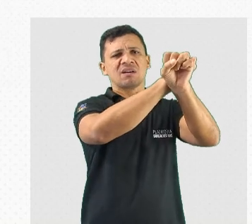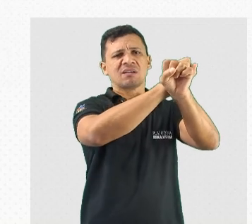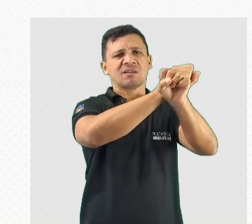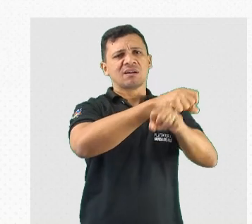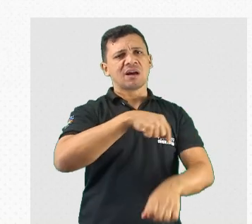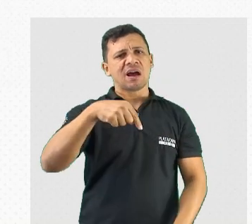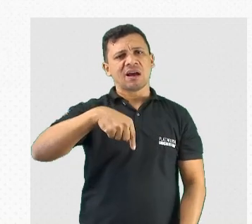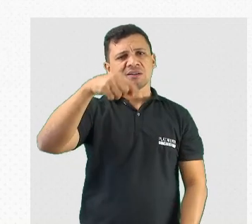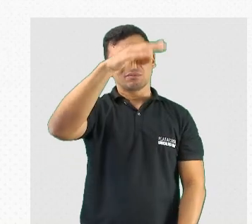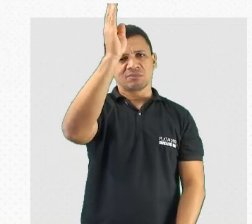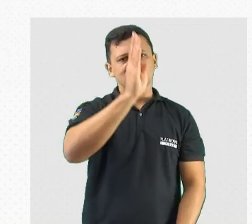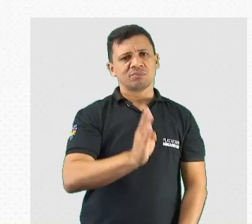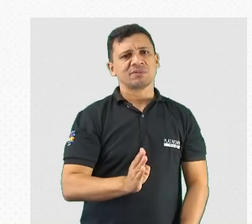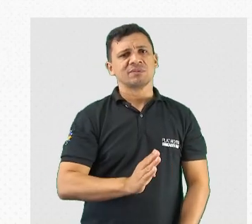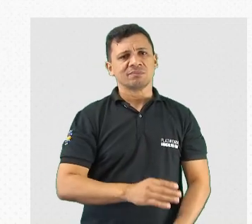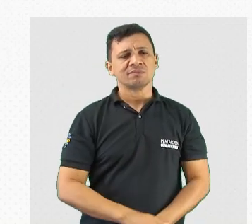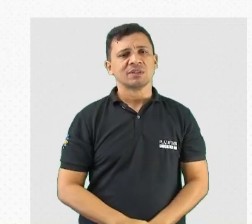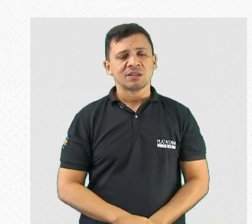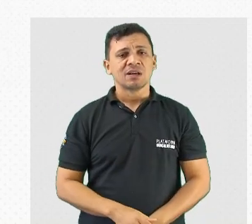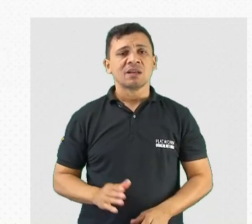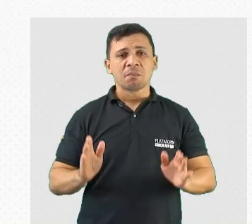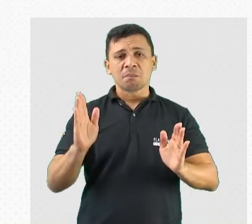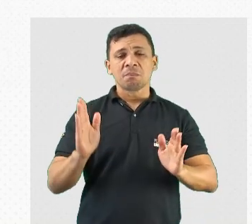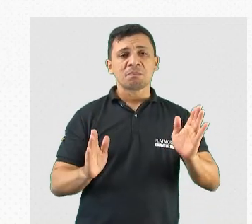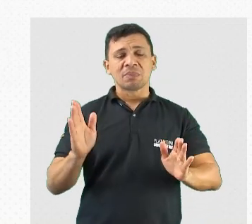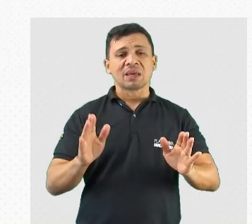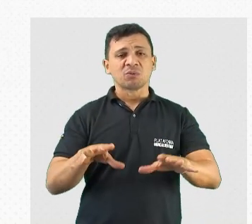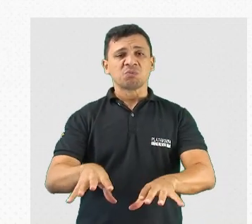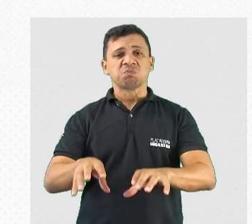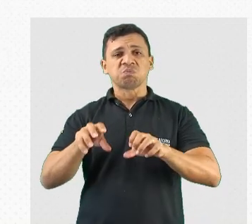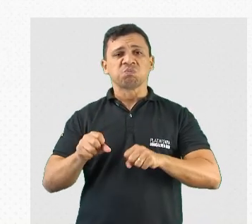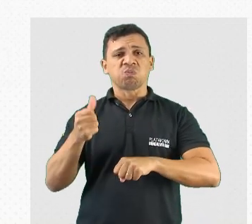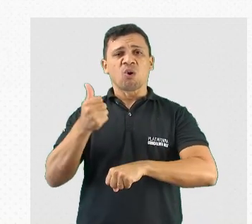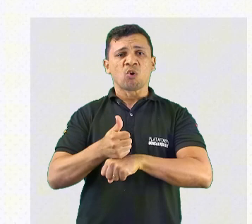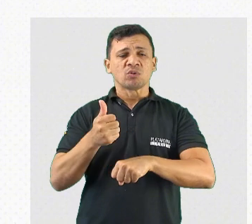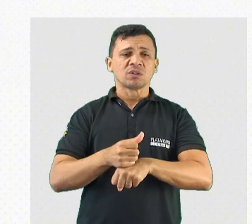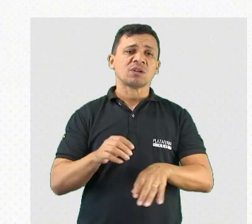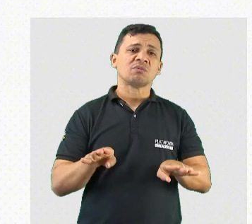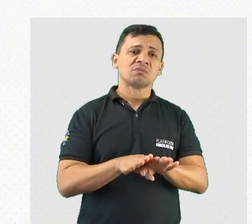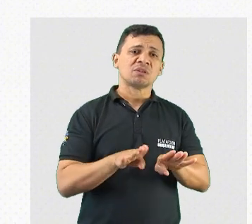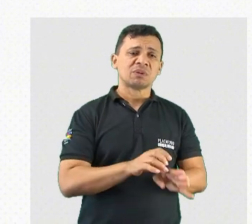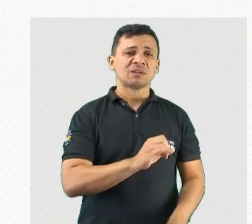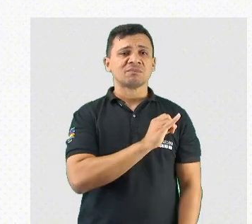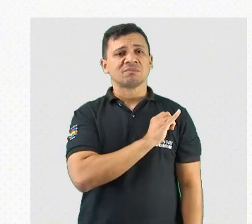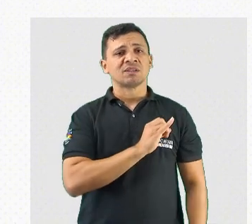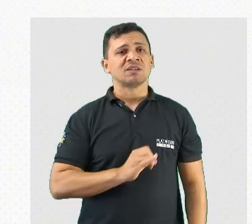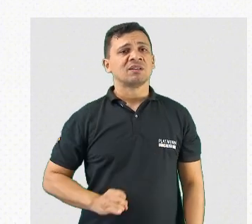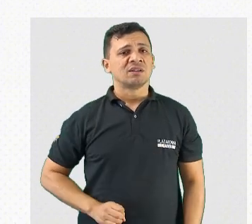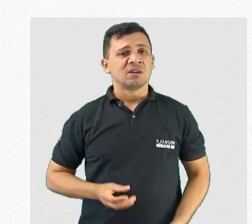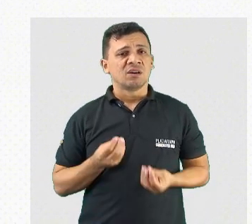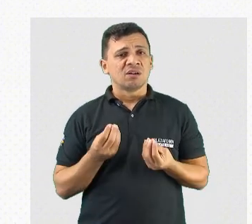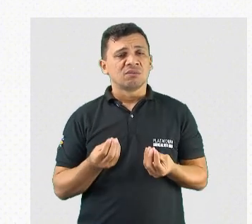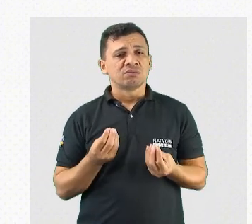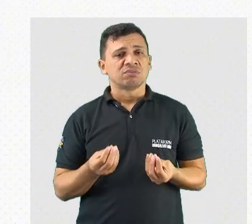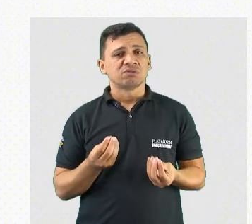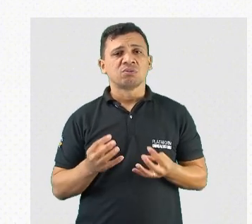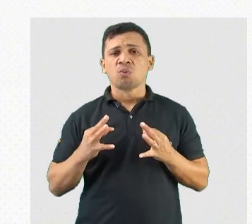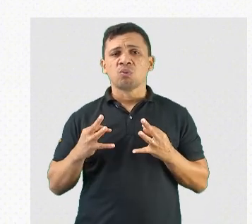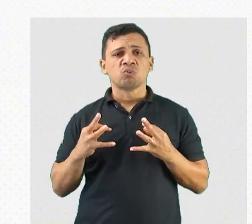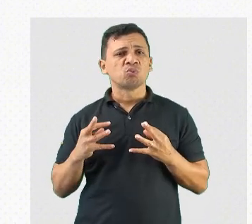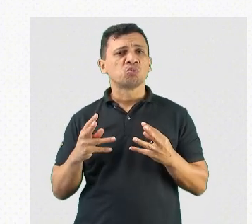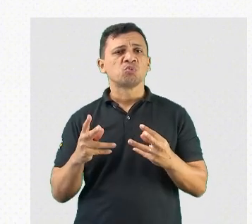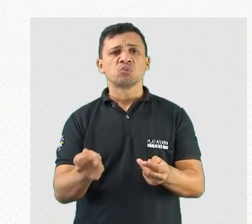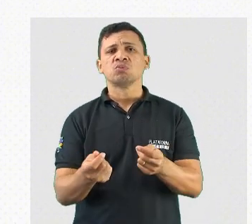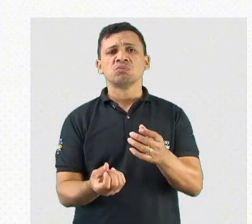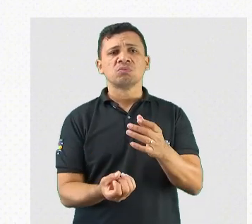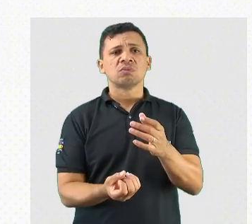colonizadores portugueses durante o período colonial e imperial, até que essa barbárie toda, né,